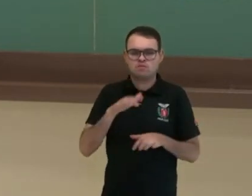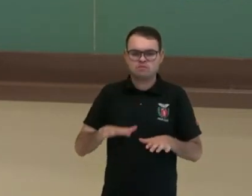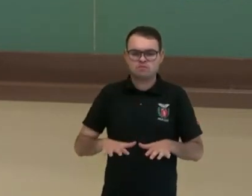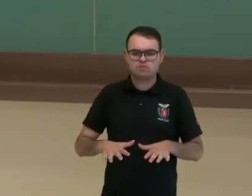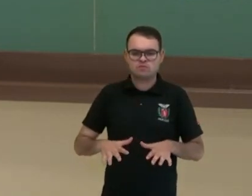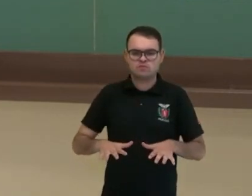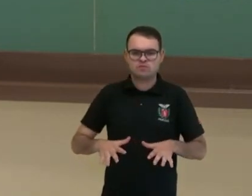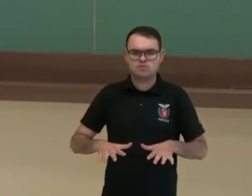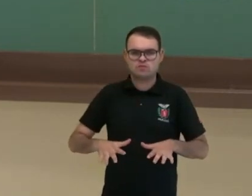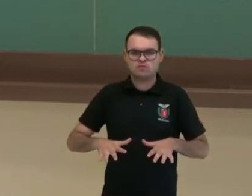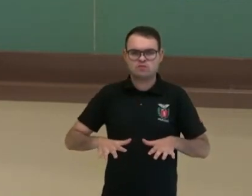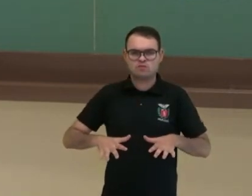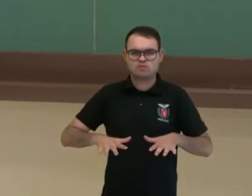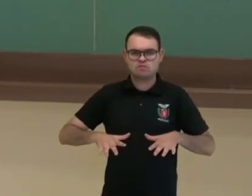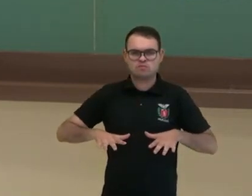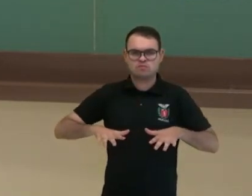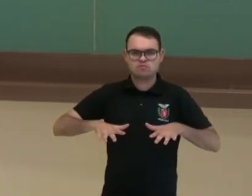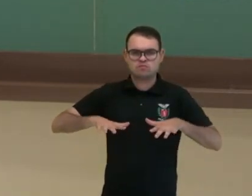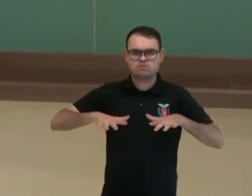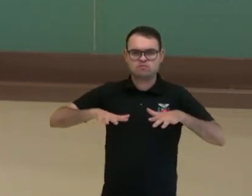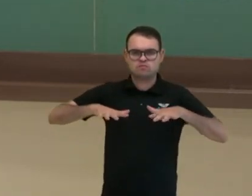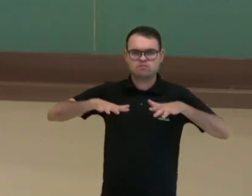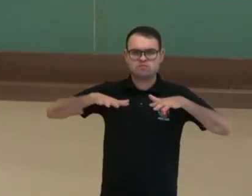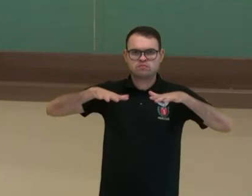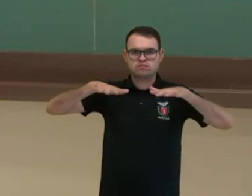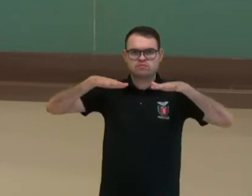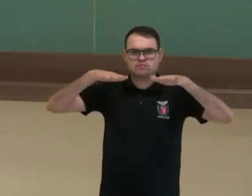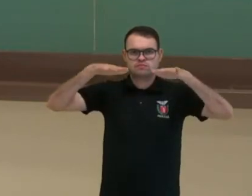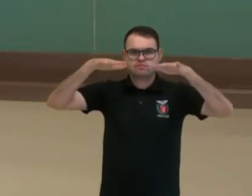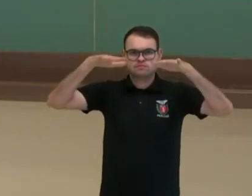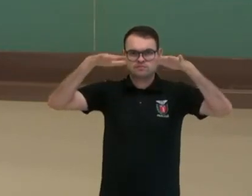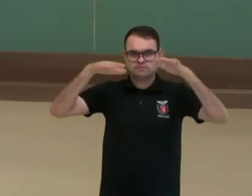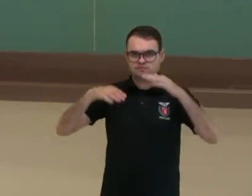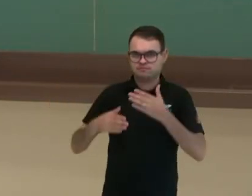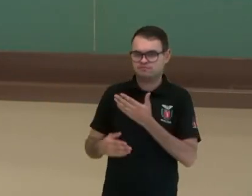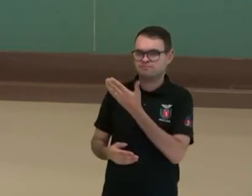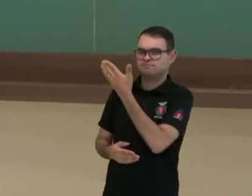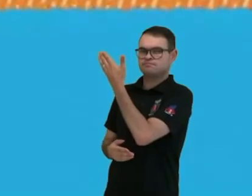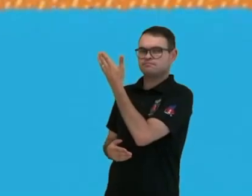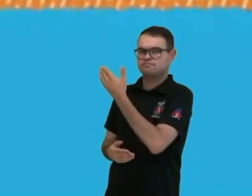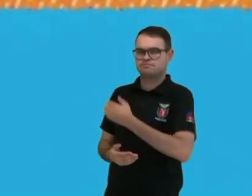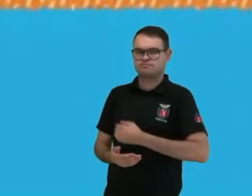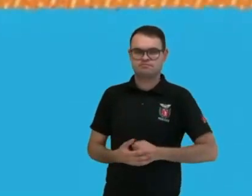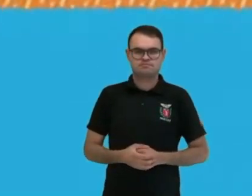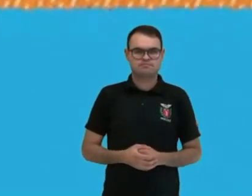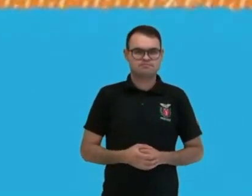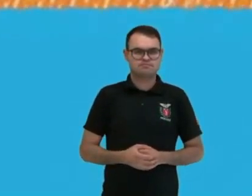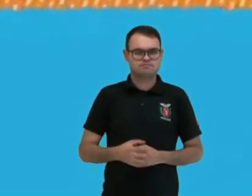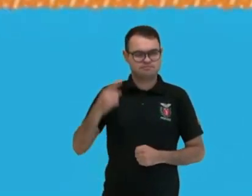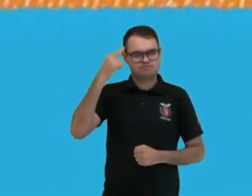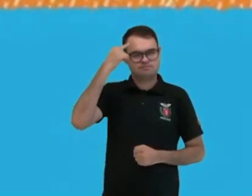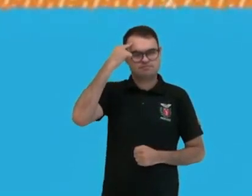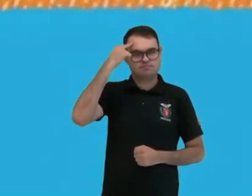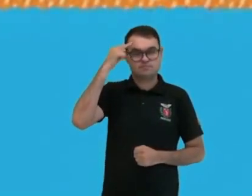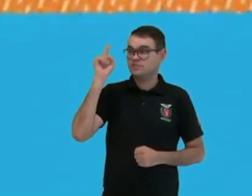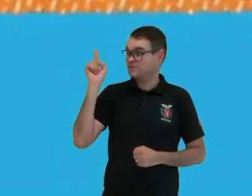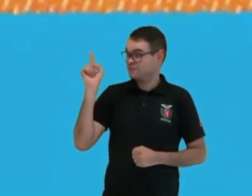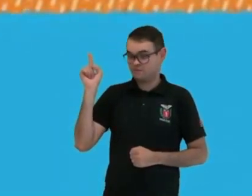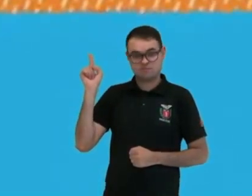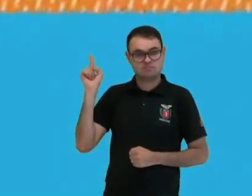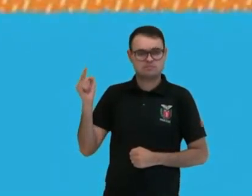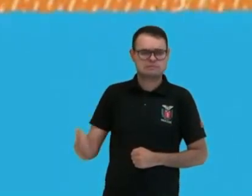no estado líquido. Então repare bem nessa animação. Pense que isso